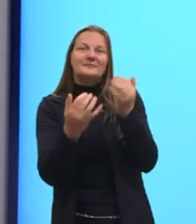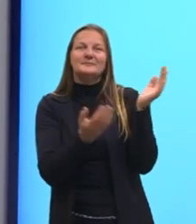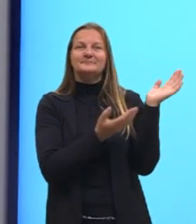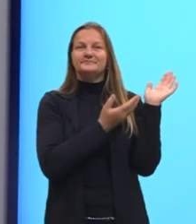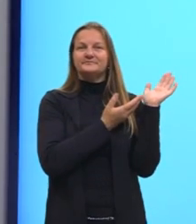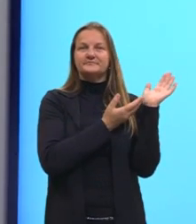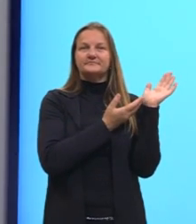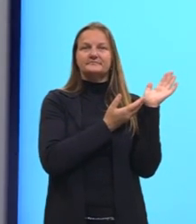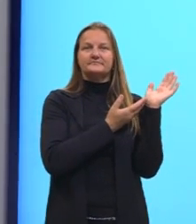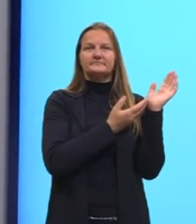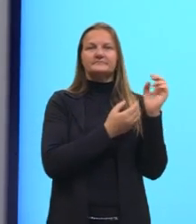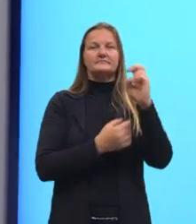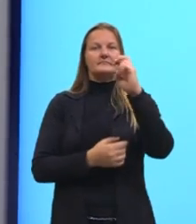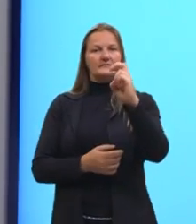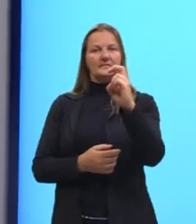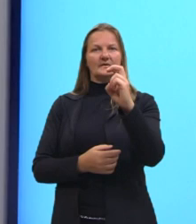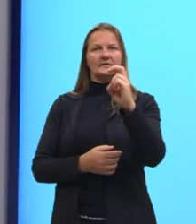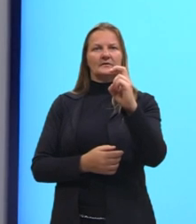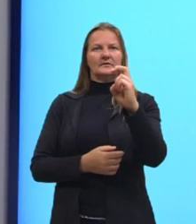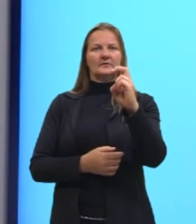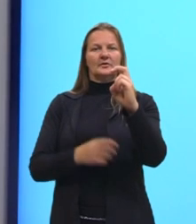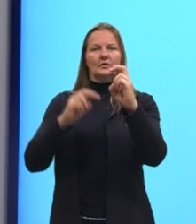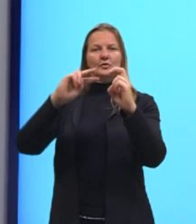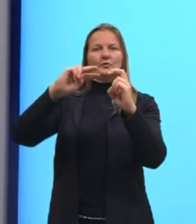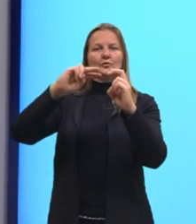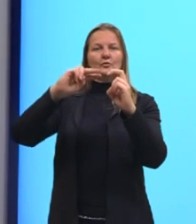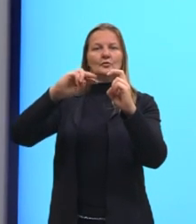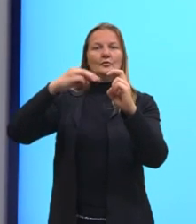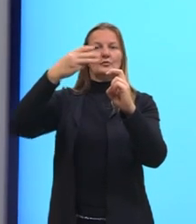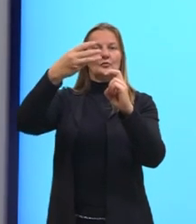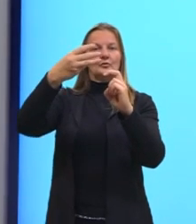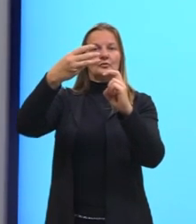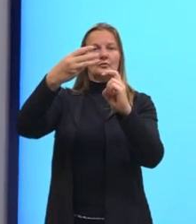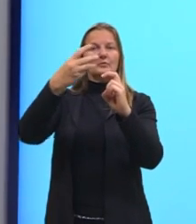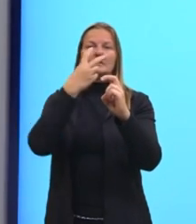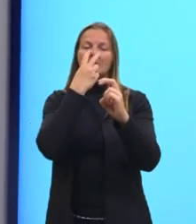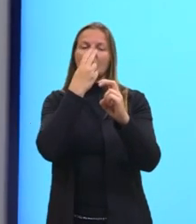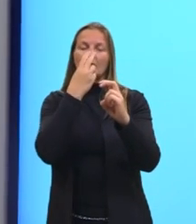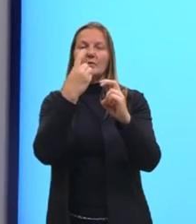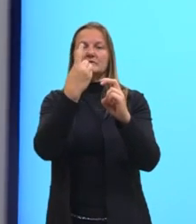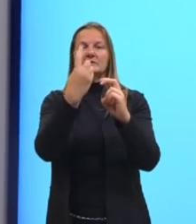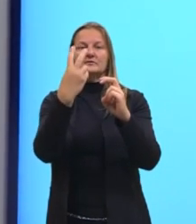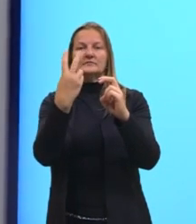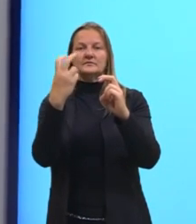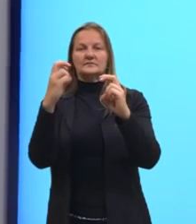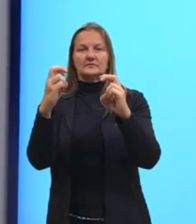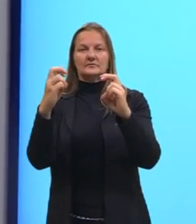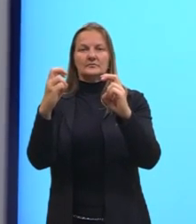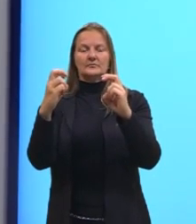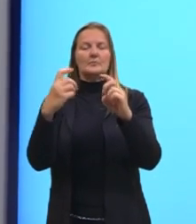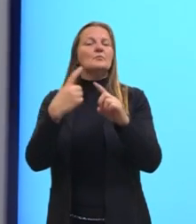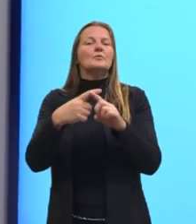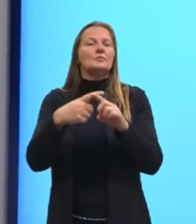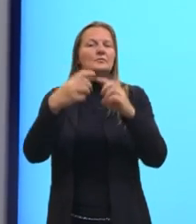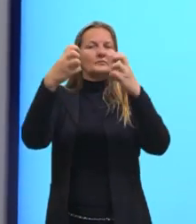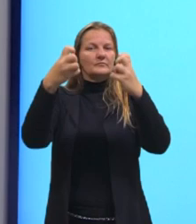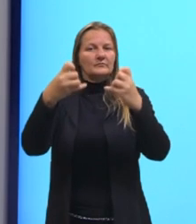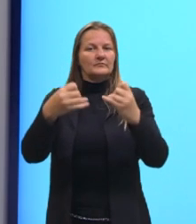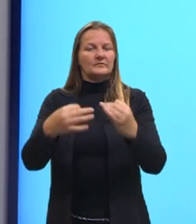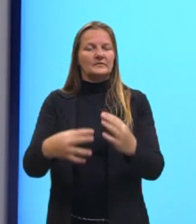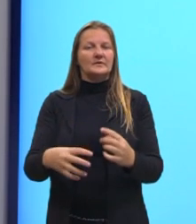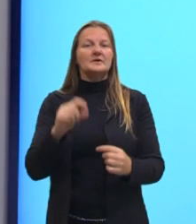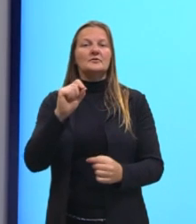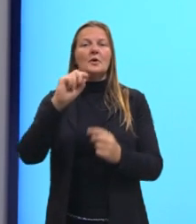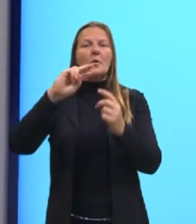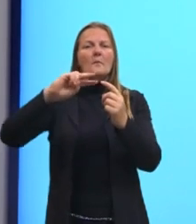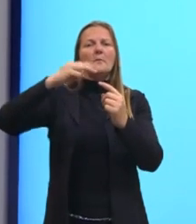vocês esse exemplo nós temos 5 elevado ao cubo igual a 125 tá Isto